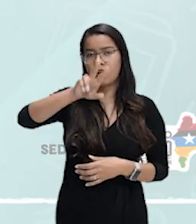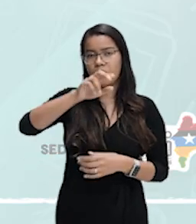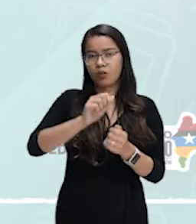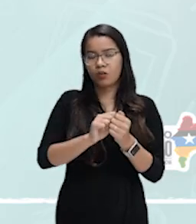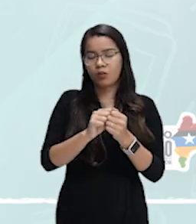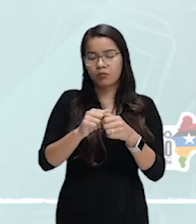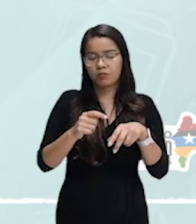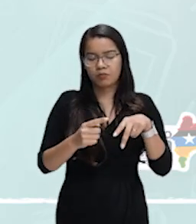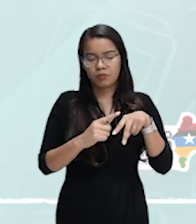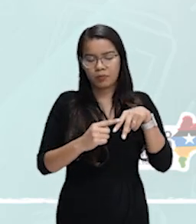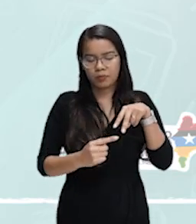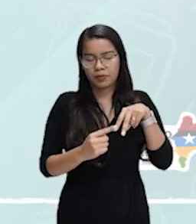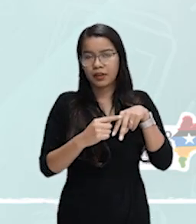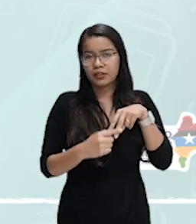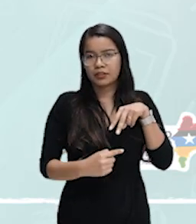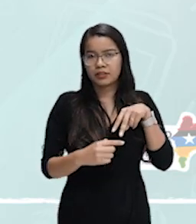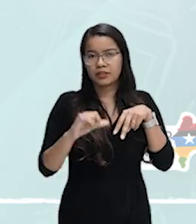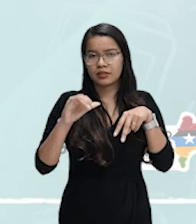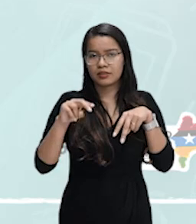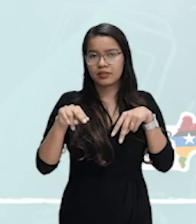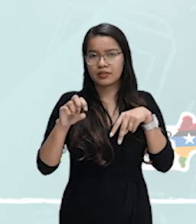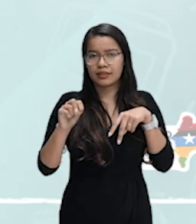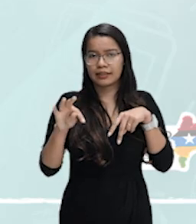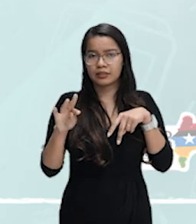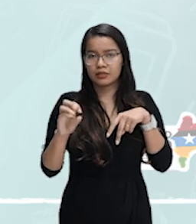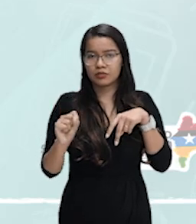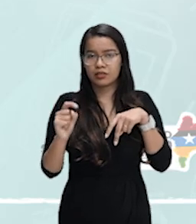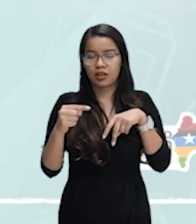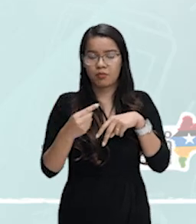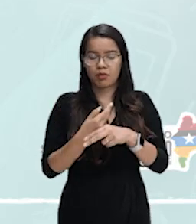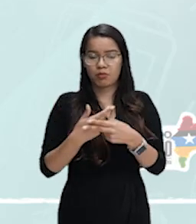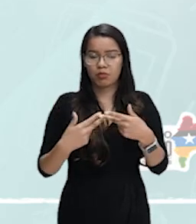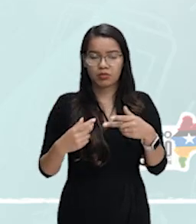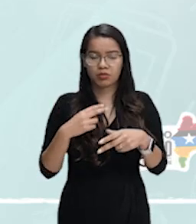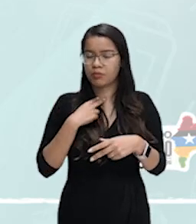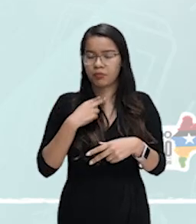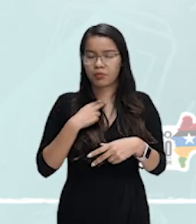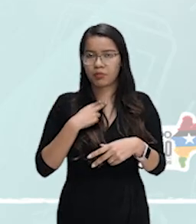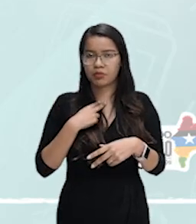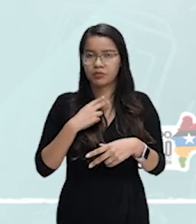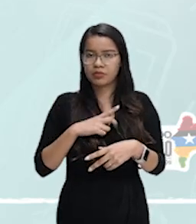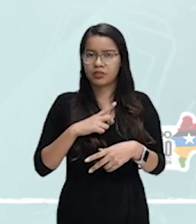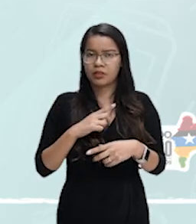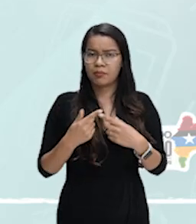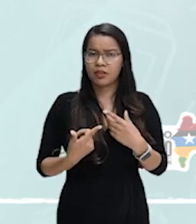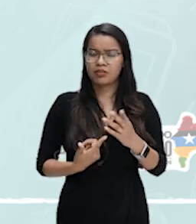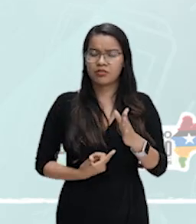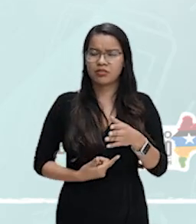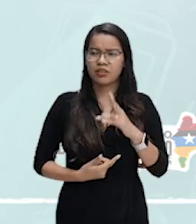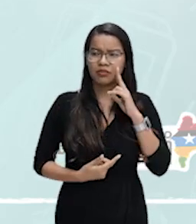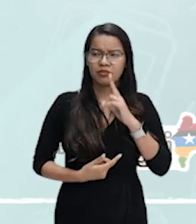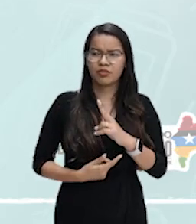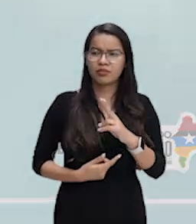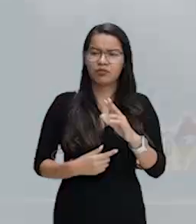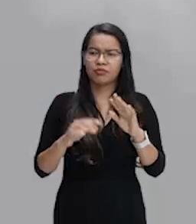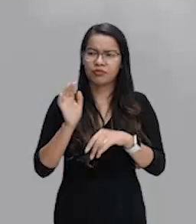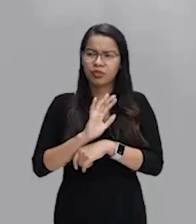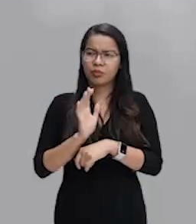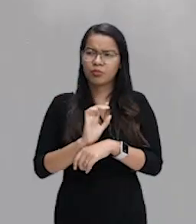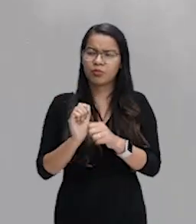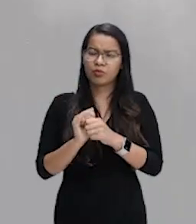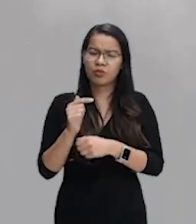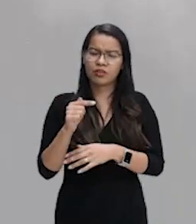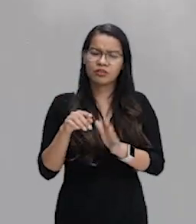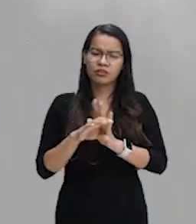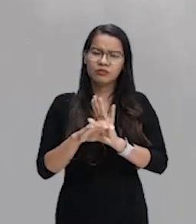insetos. Uma ave que metade é uma coisa, metade é outra, é uma figura surreal. Peraí, eu já vi alguns filmes que trabalham com esses conceitos. Eu sempre